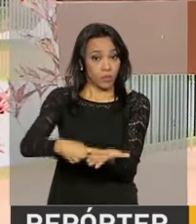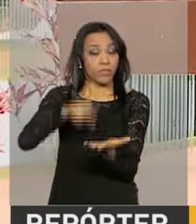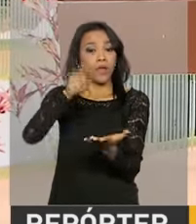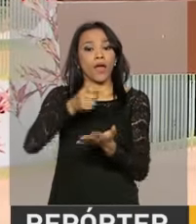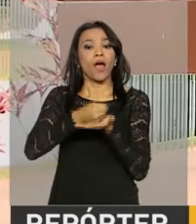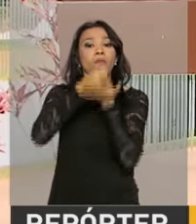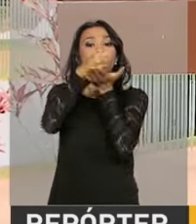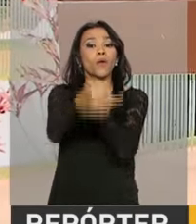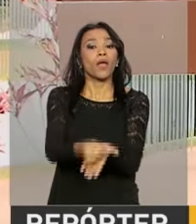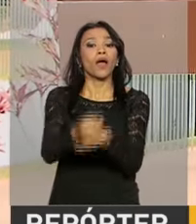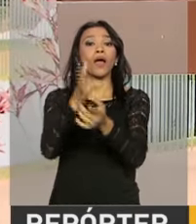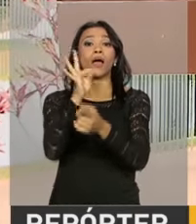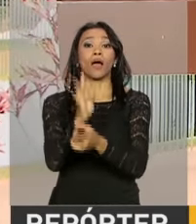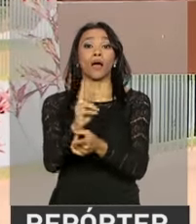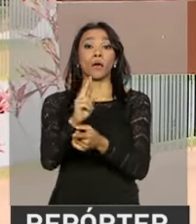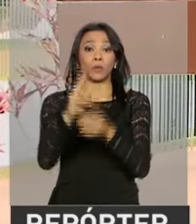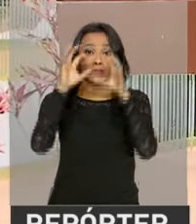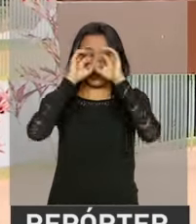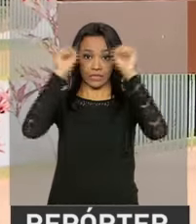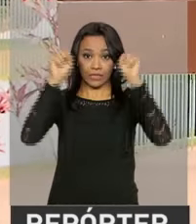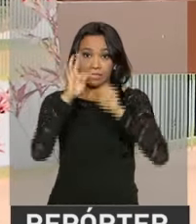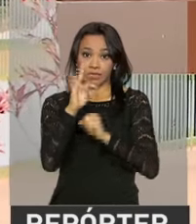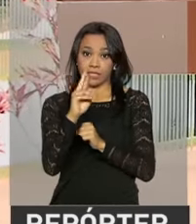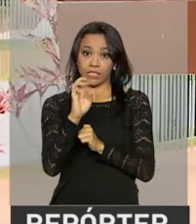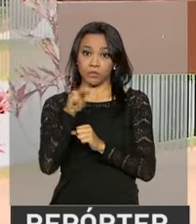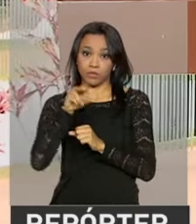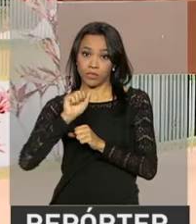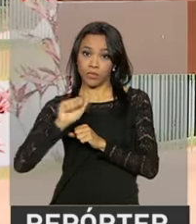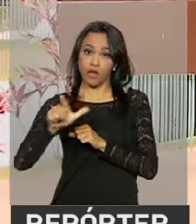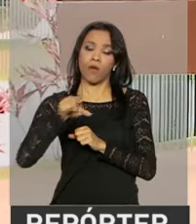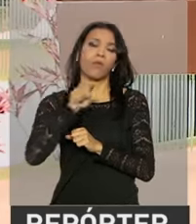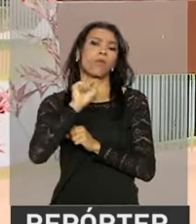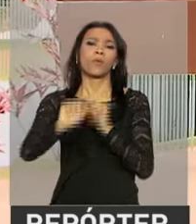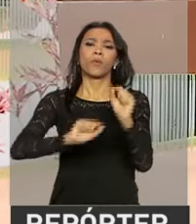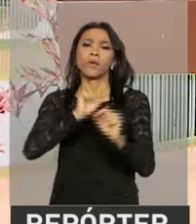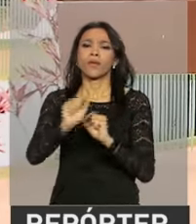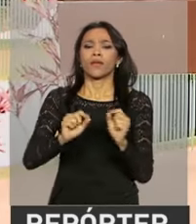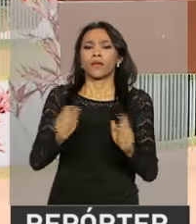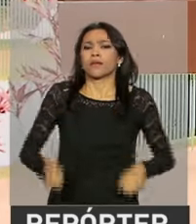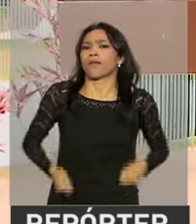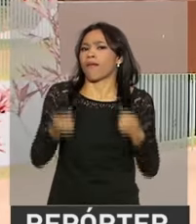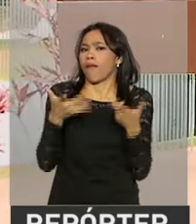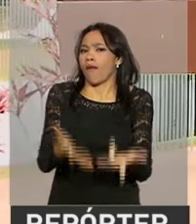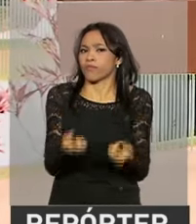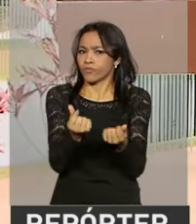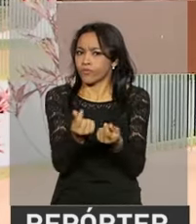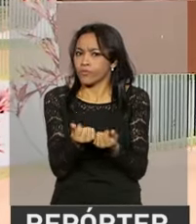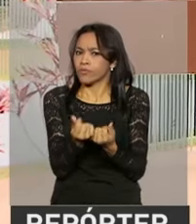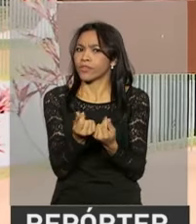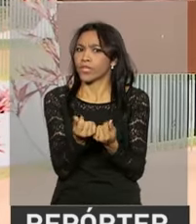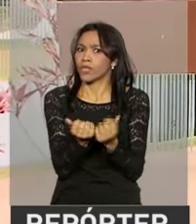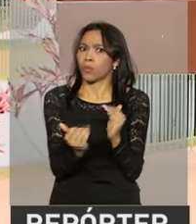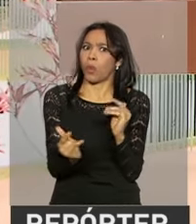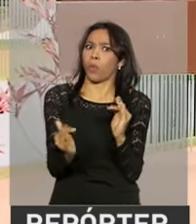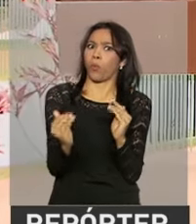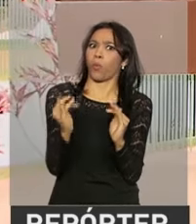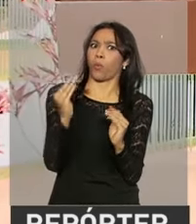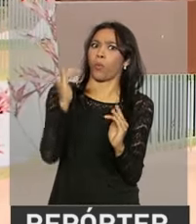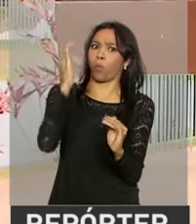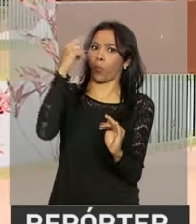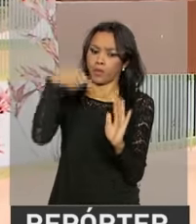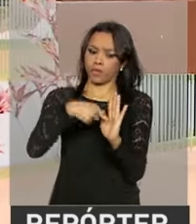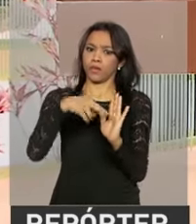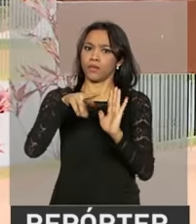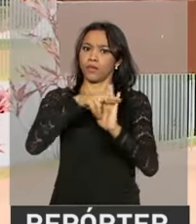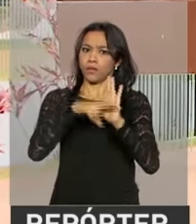tribunal na qualificação de indícios que caracterizem por exemplo despesas de campanhas em valores superiores ao